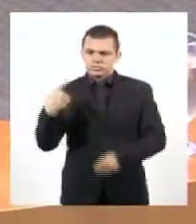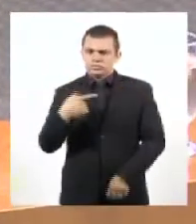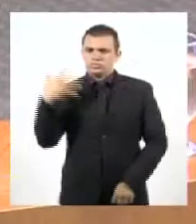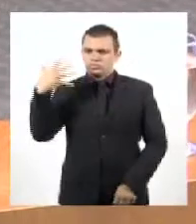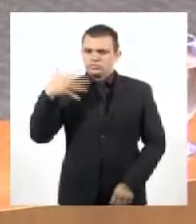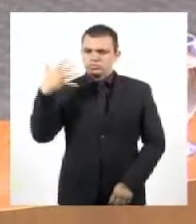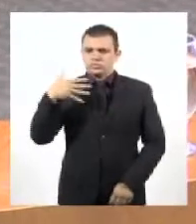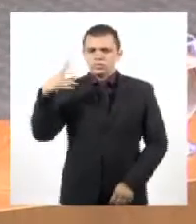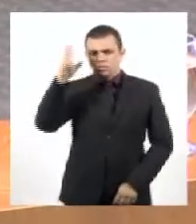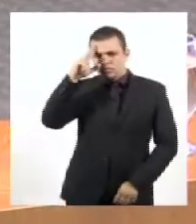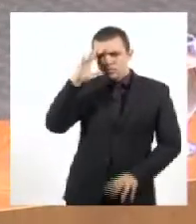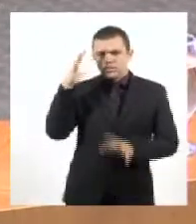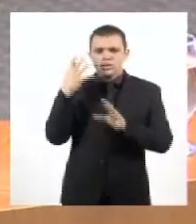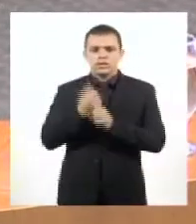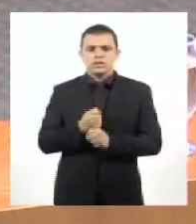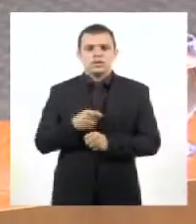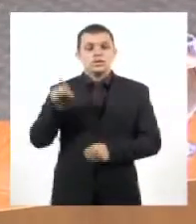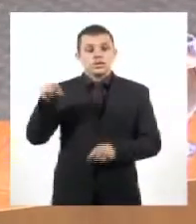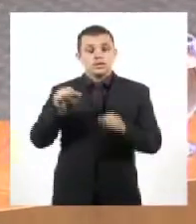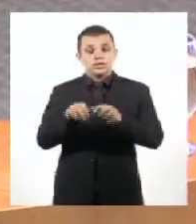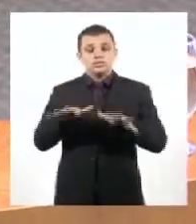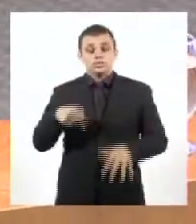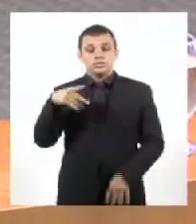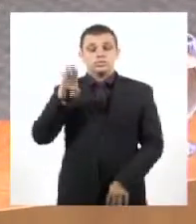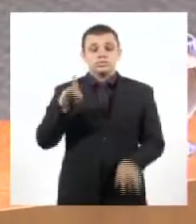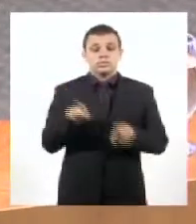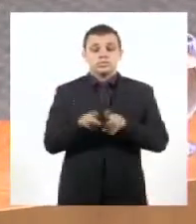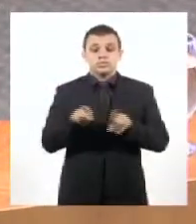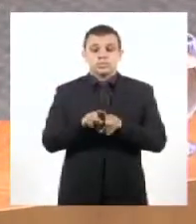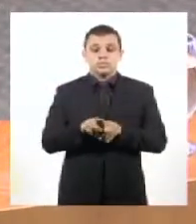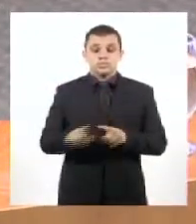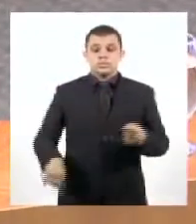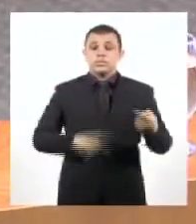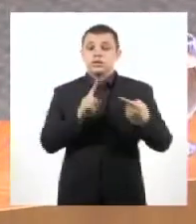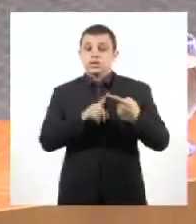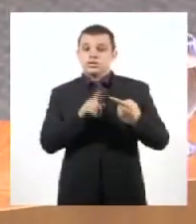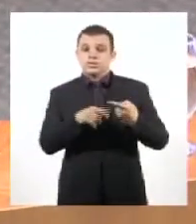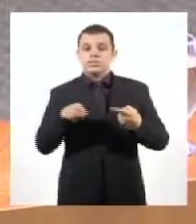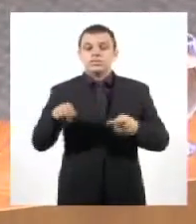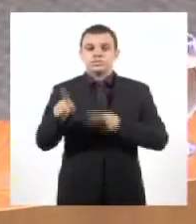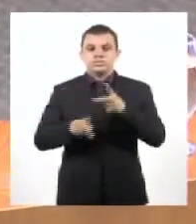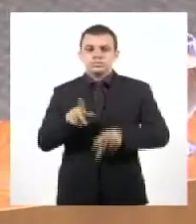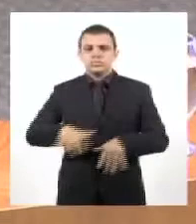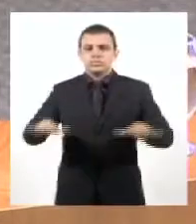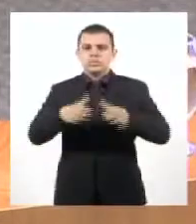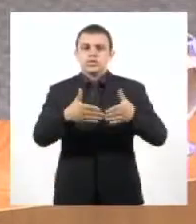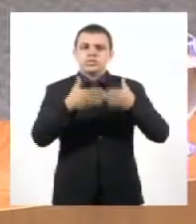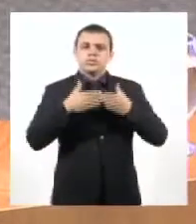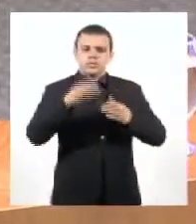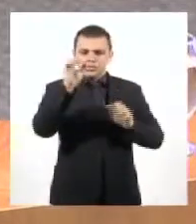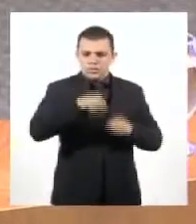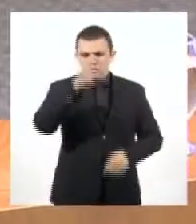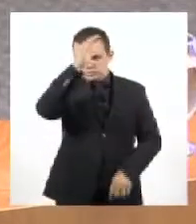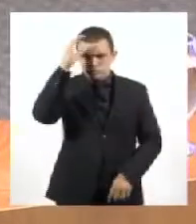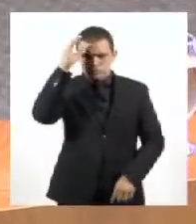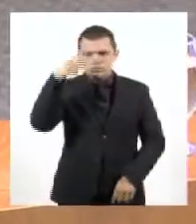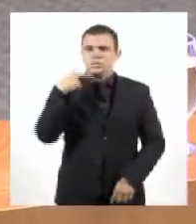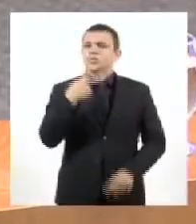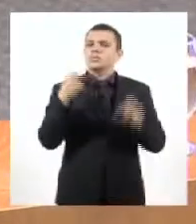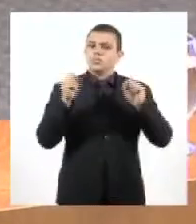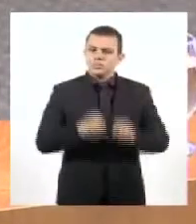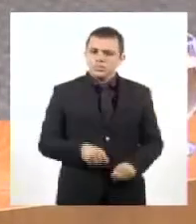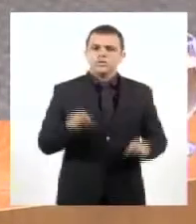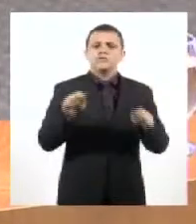e da audiência pública, que é a solicitação da população para que as câmaras municipais realizem CPIs, para que as